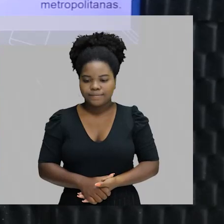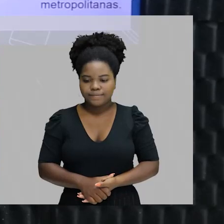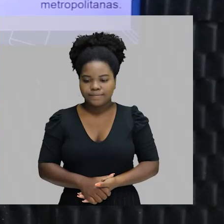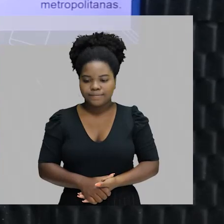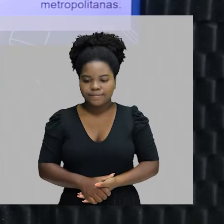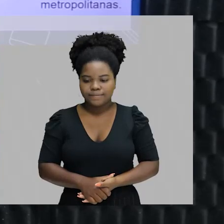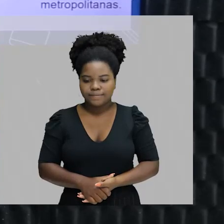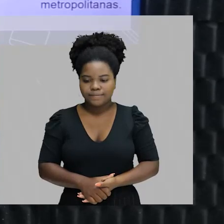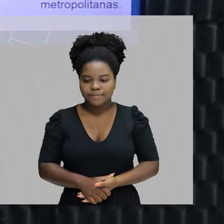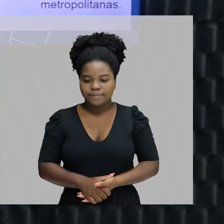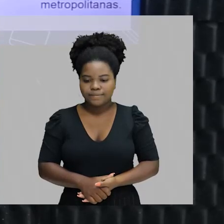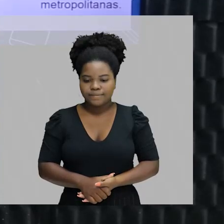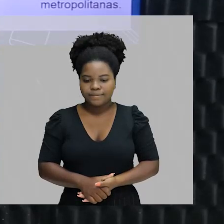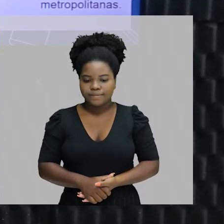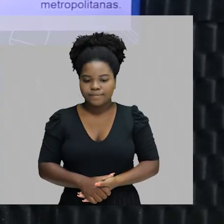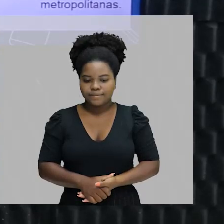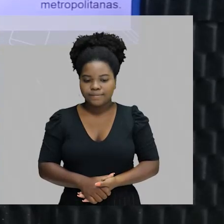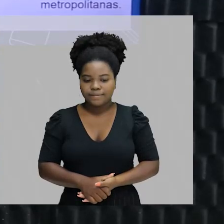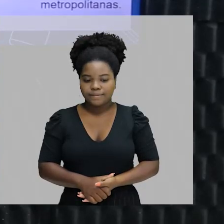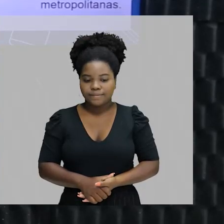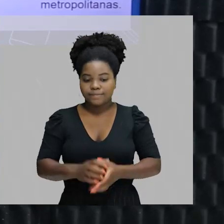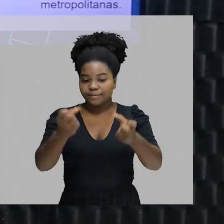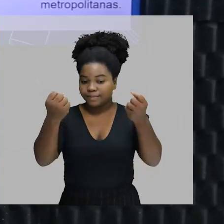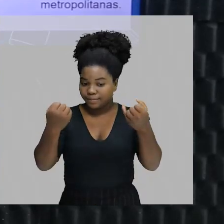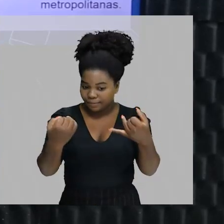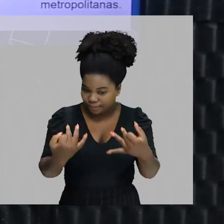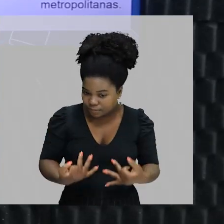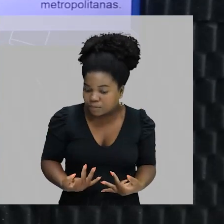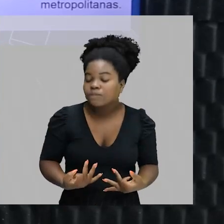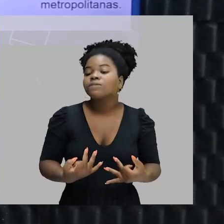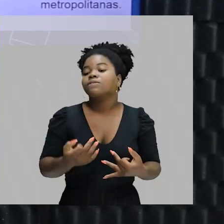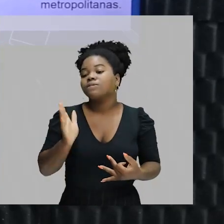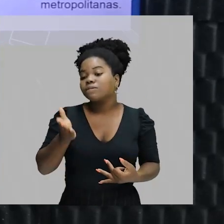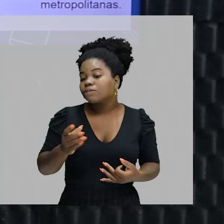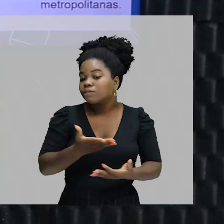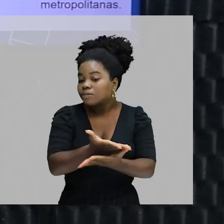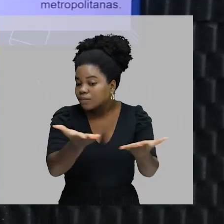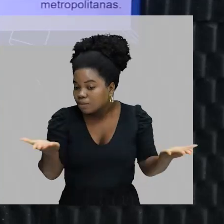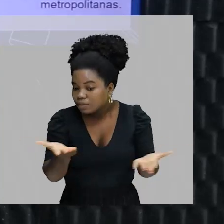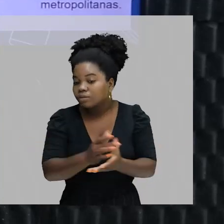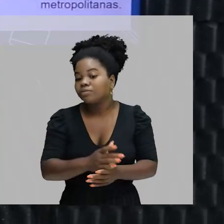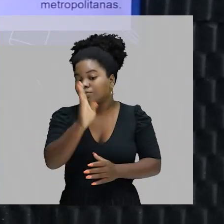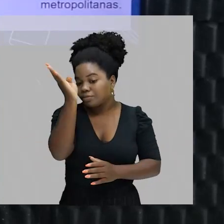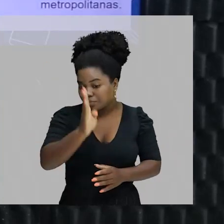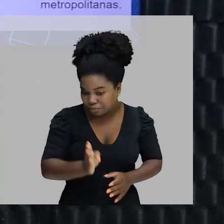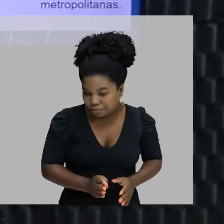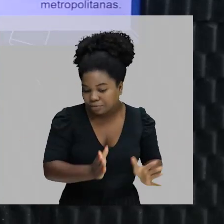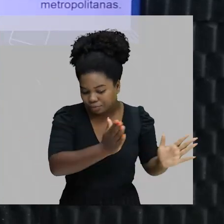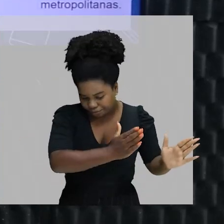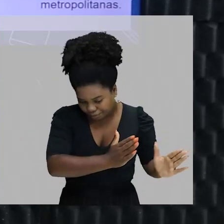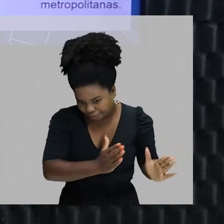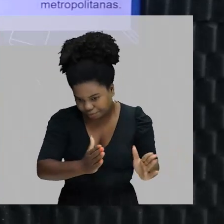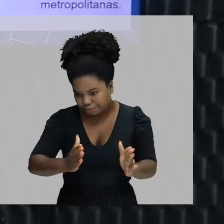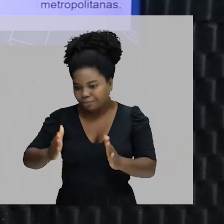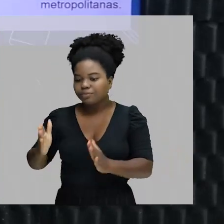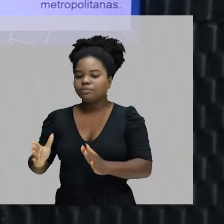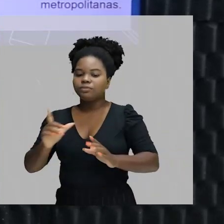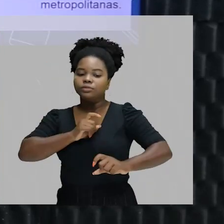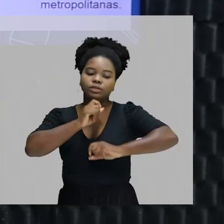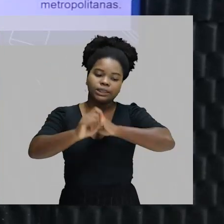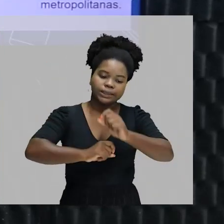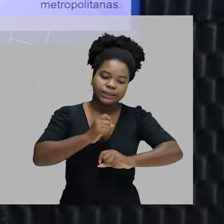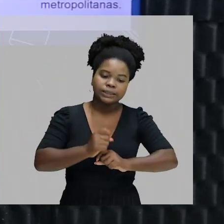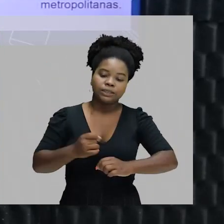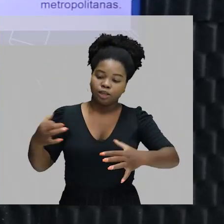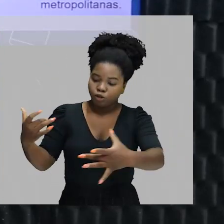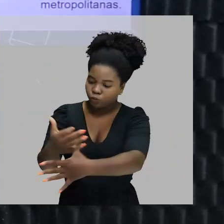das áreas metropolitanas. Galera, falamos sobre isso. Tá? Isso é uma tendência que o Brasil vem passando, justamente onde tu tem os